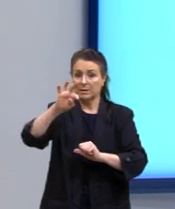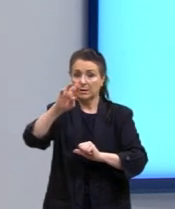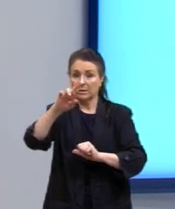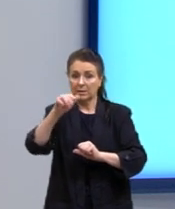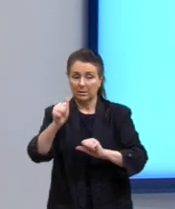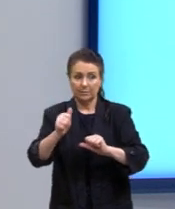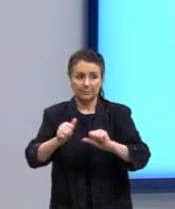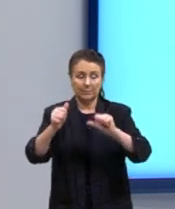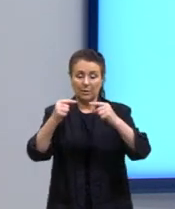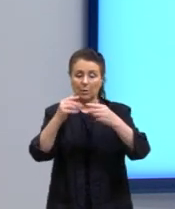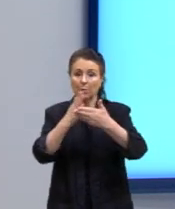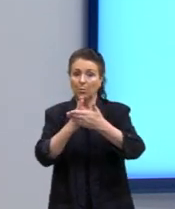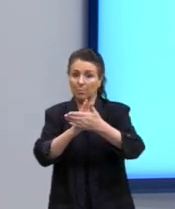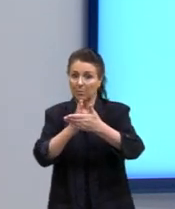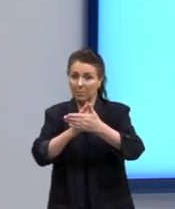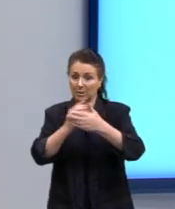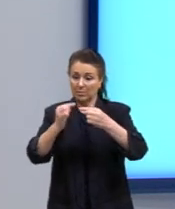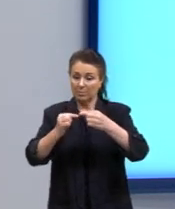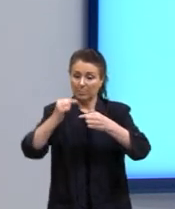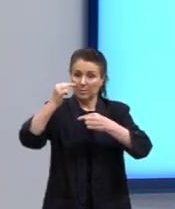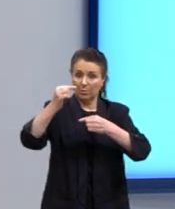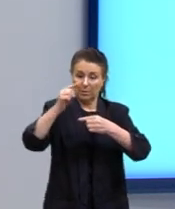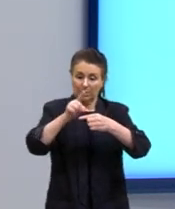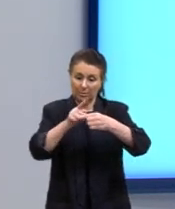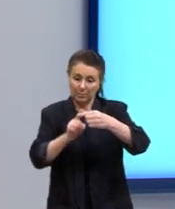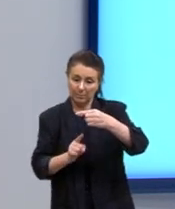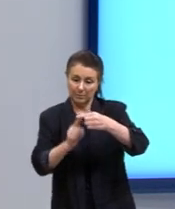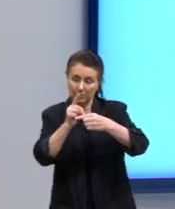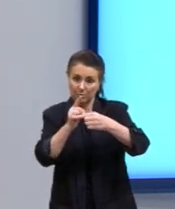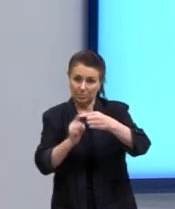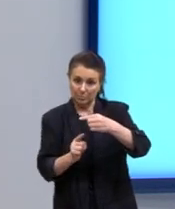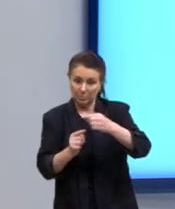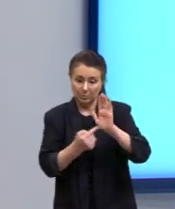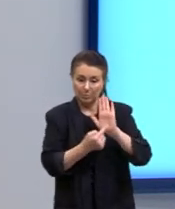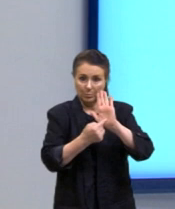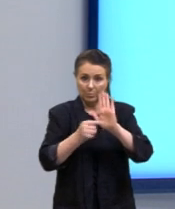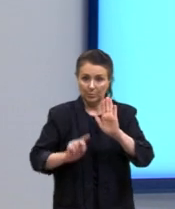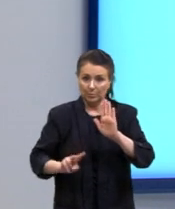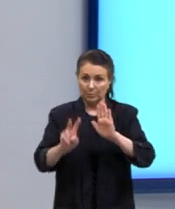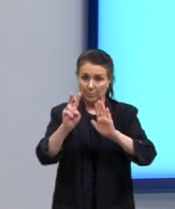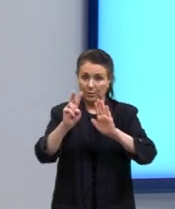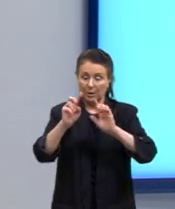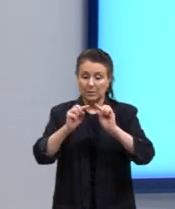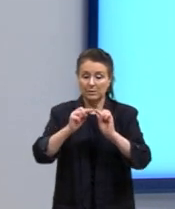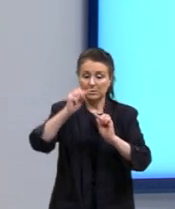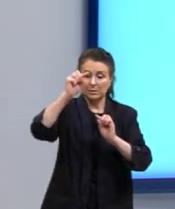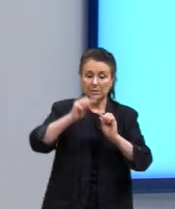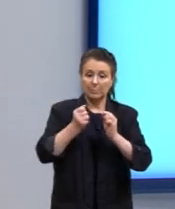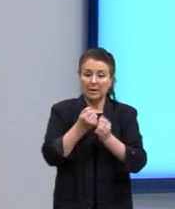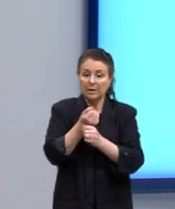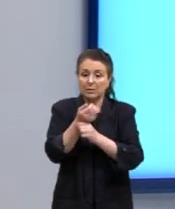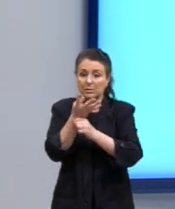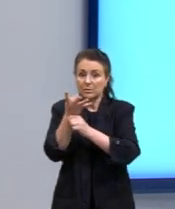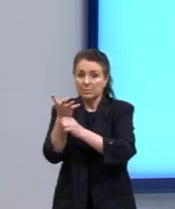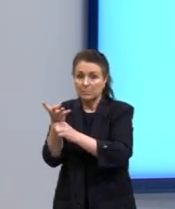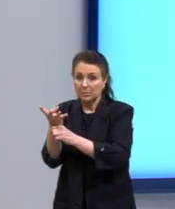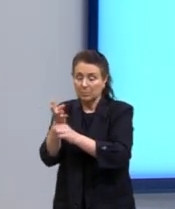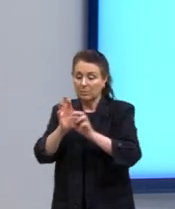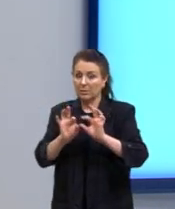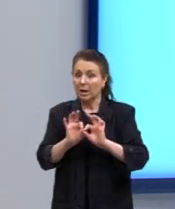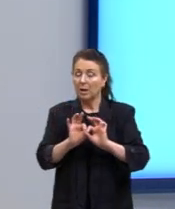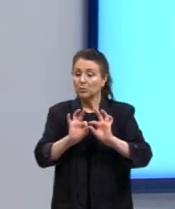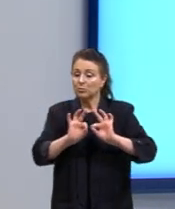média mais elevada que a mediana nos diz que os valores no topo da distribuição estão muito distantes